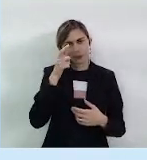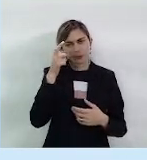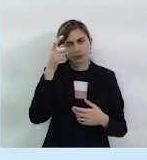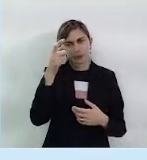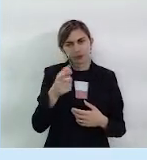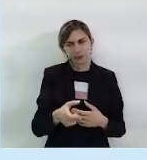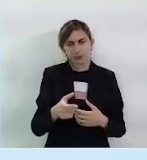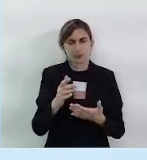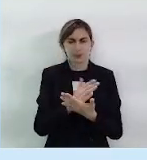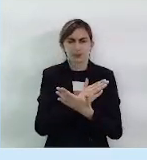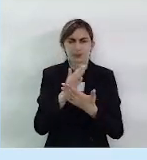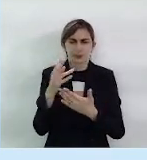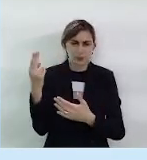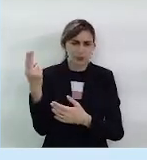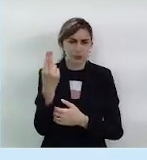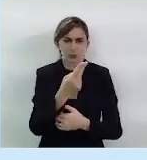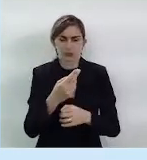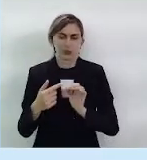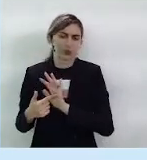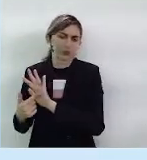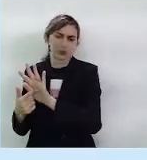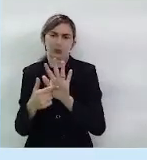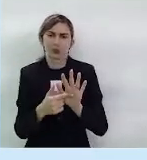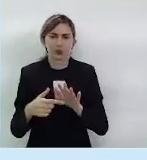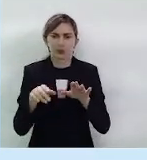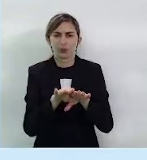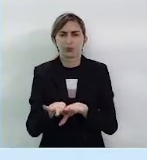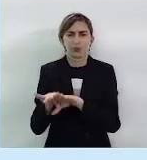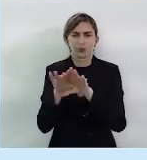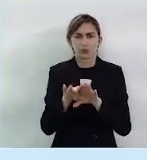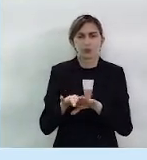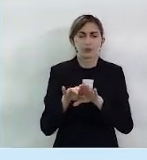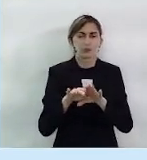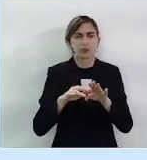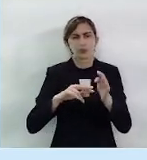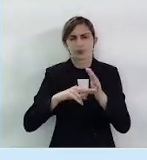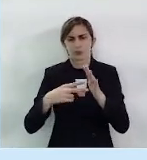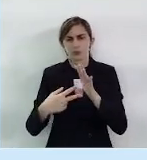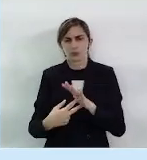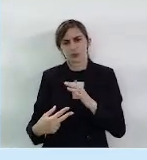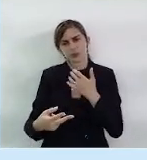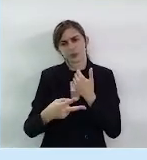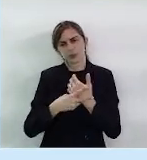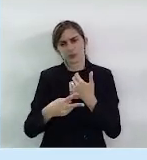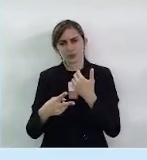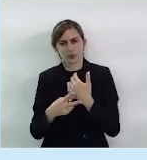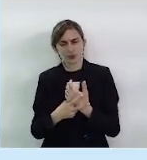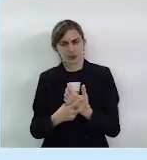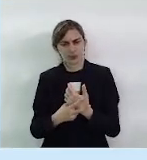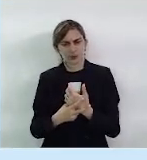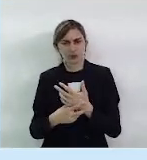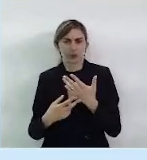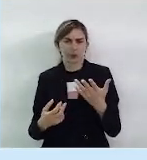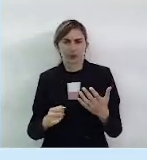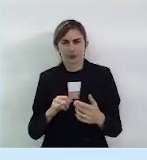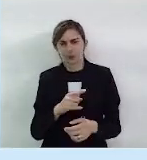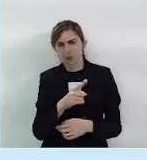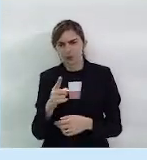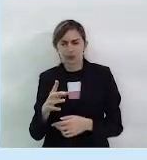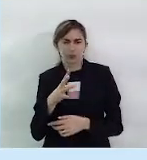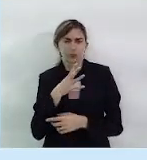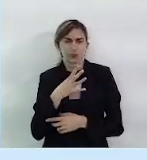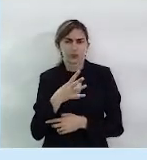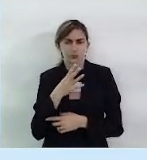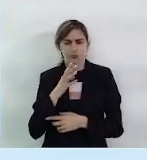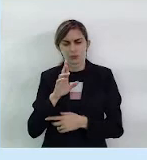observar que alguns nomes apresentam o mesmo regime dos verbos de que derivam. Se você conhece